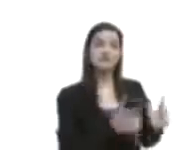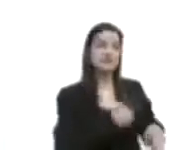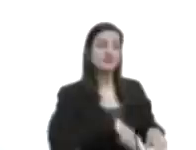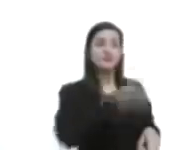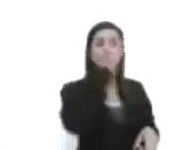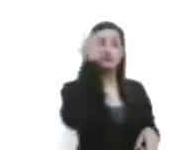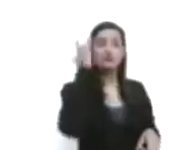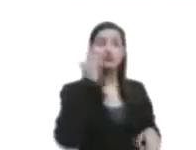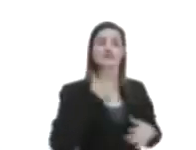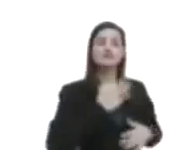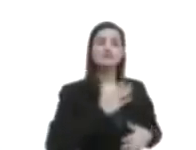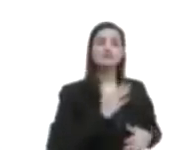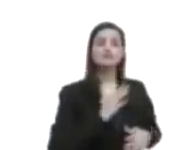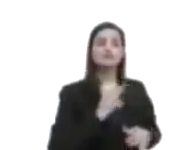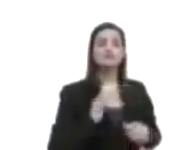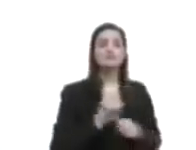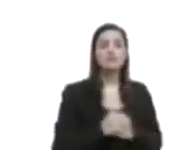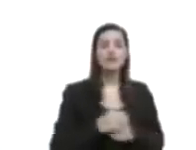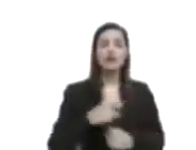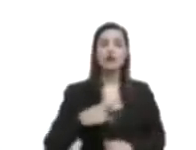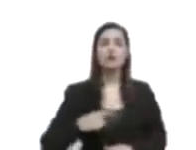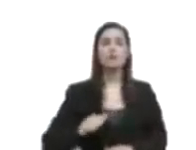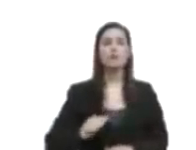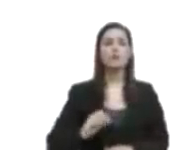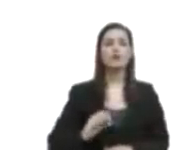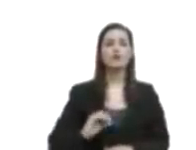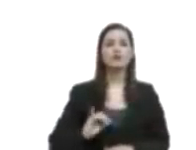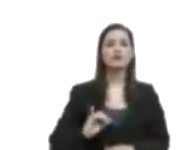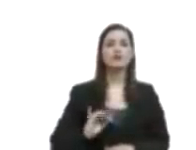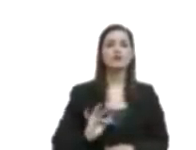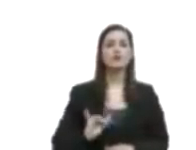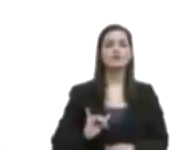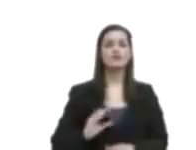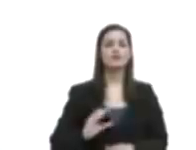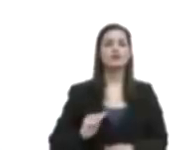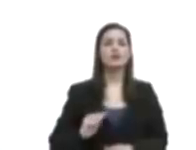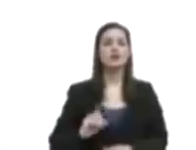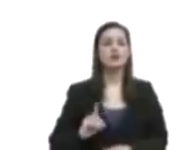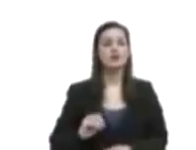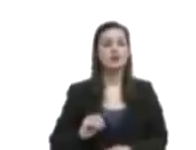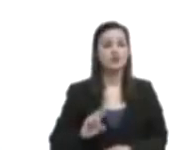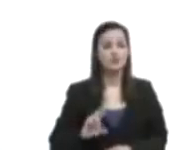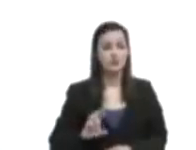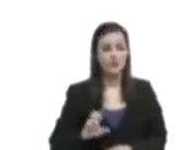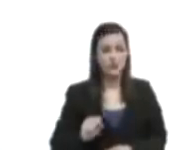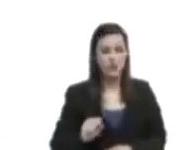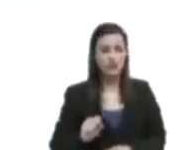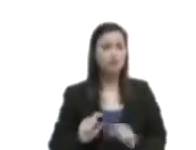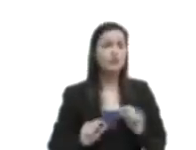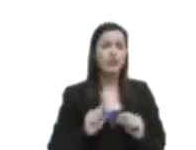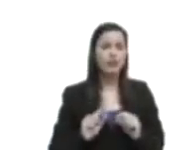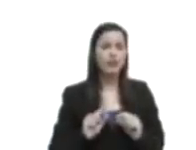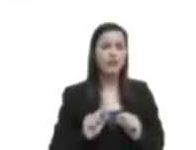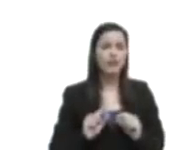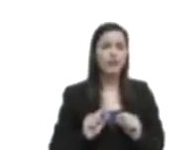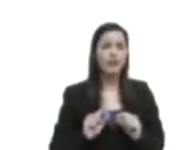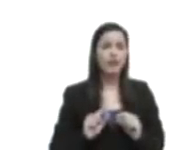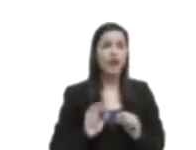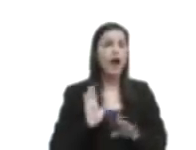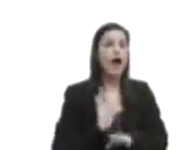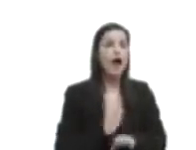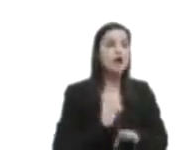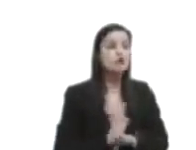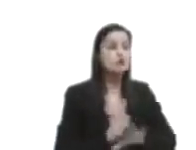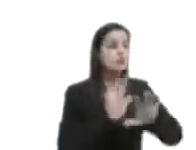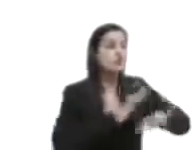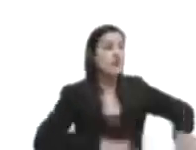chamados filhos de Deus. Esta é a sétima característica do discípulo de Cristo,